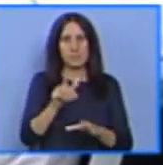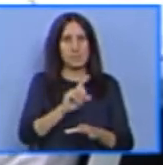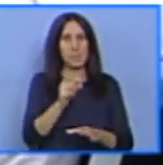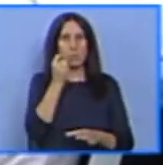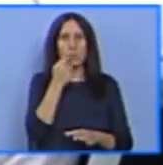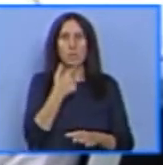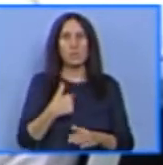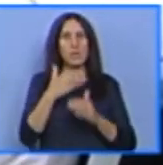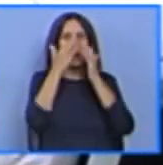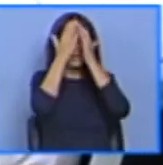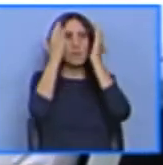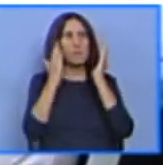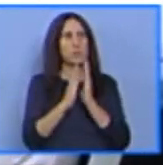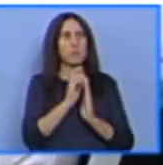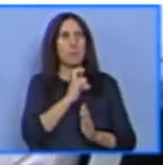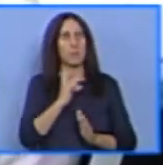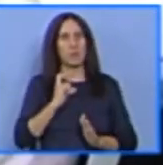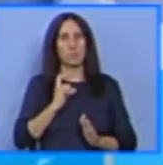Virgem não precisa do pároco para